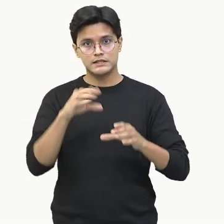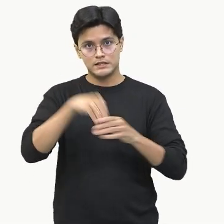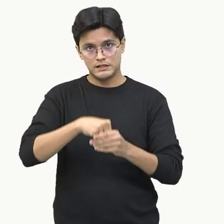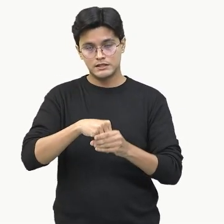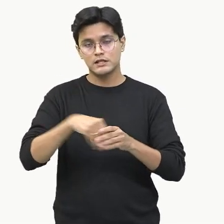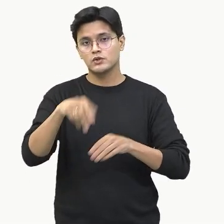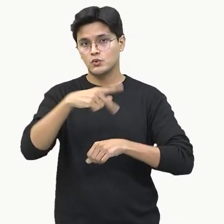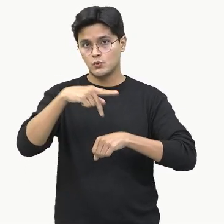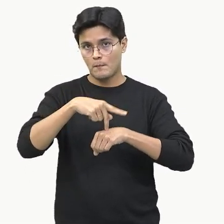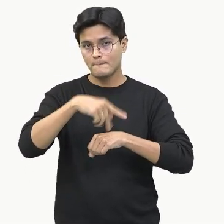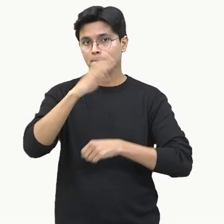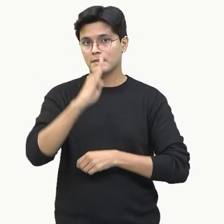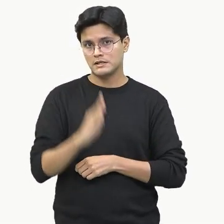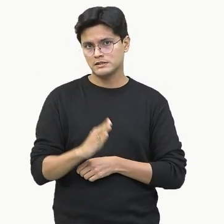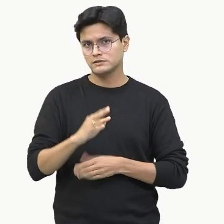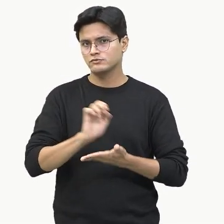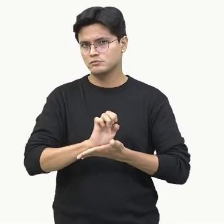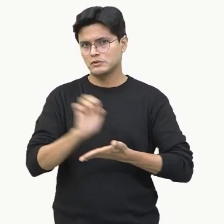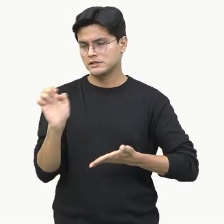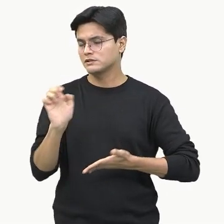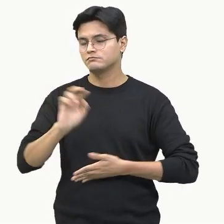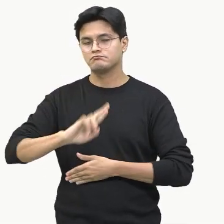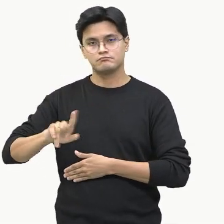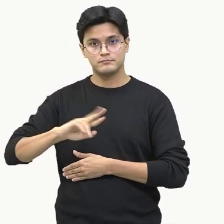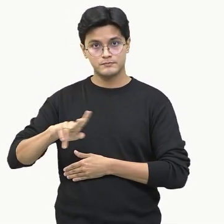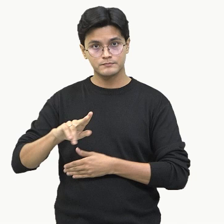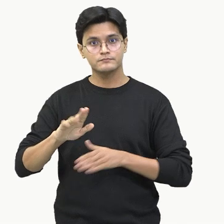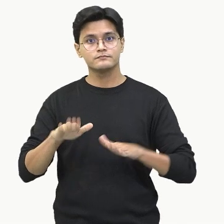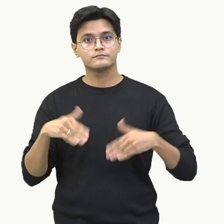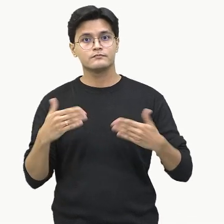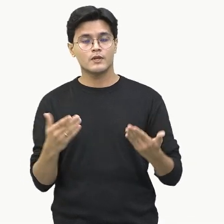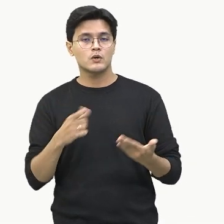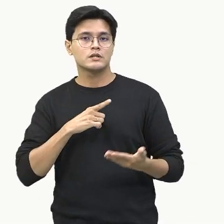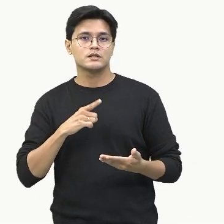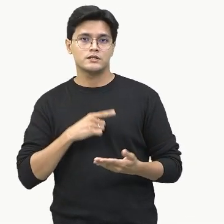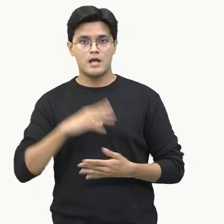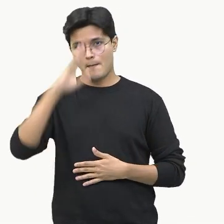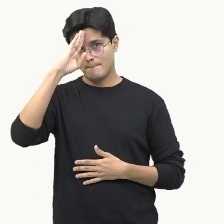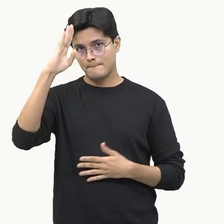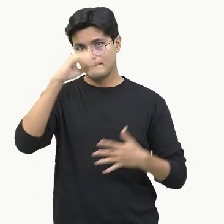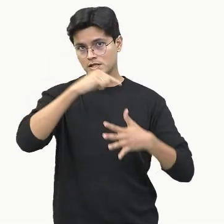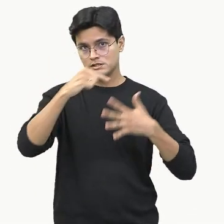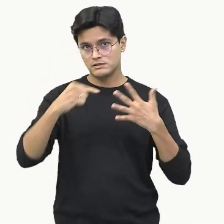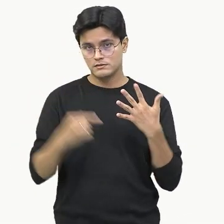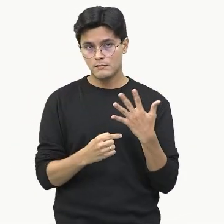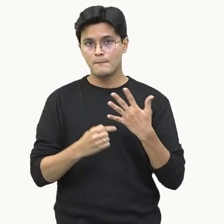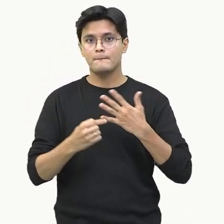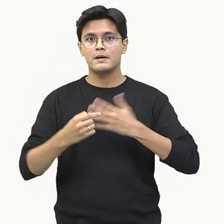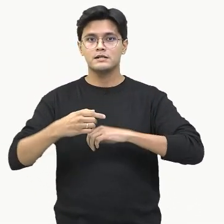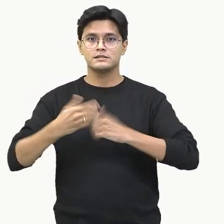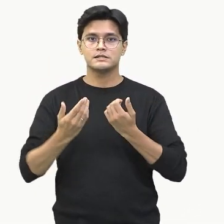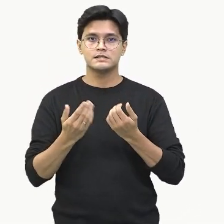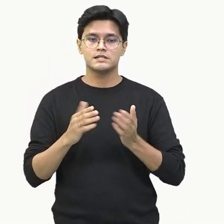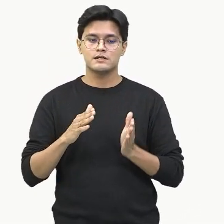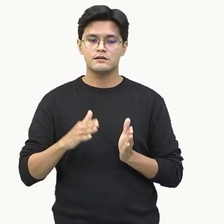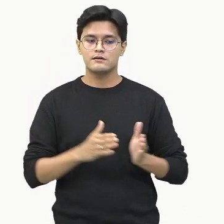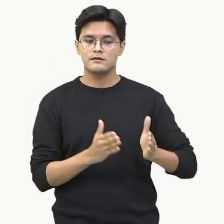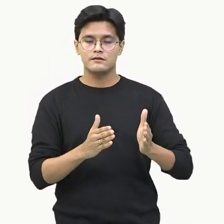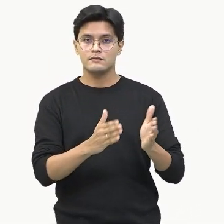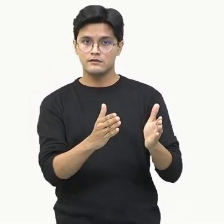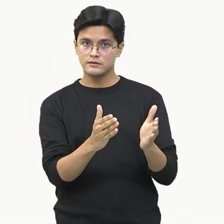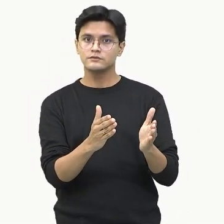as exportações certo aí nós temos as principais hidrovias né falamos aqui da